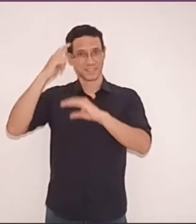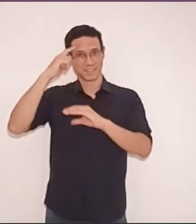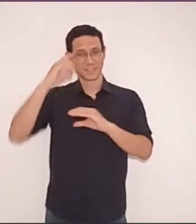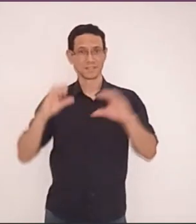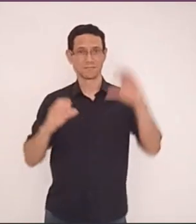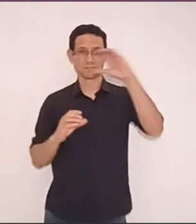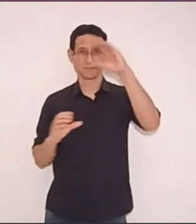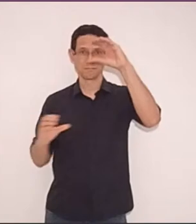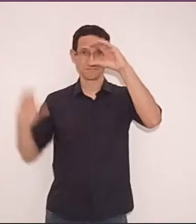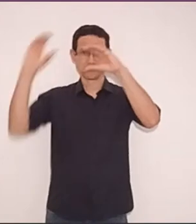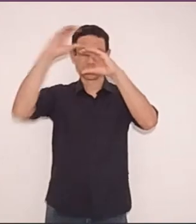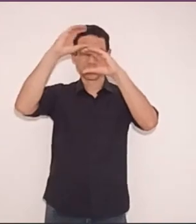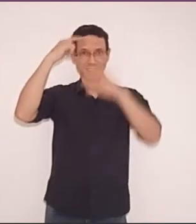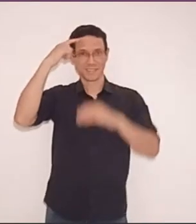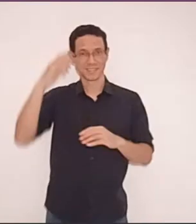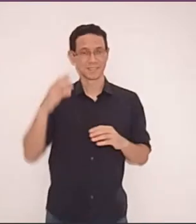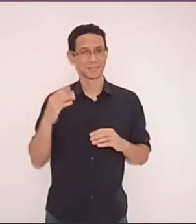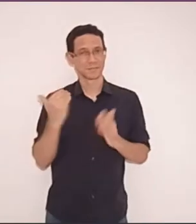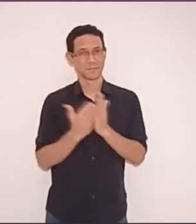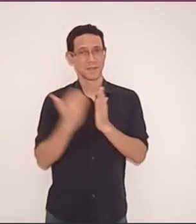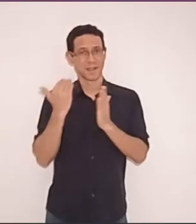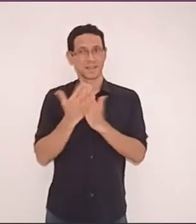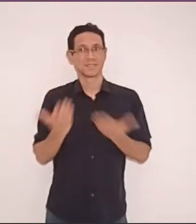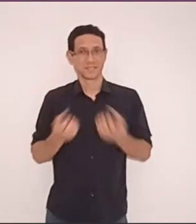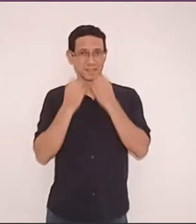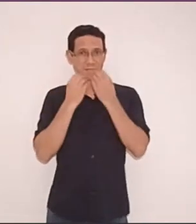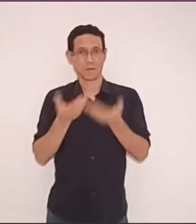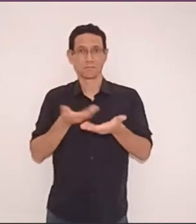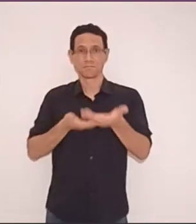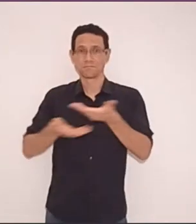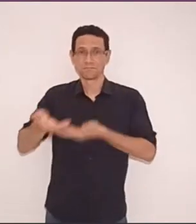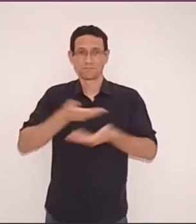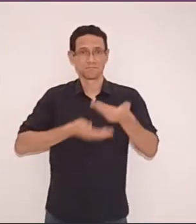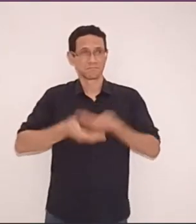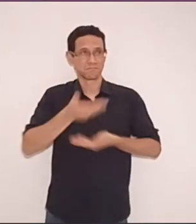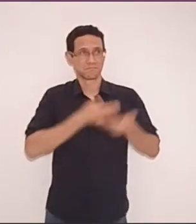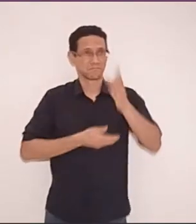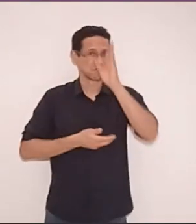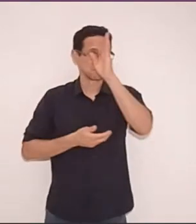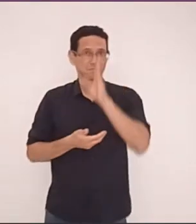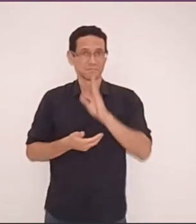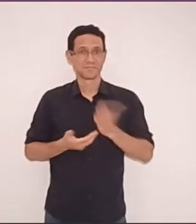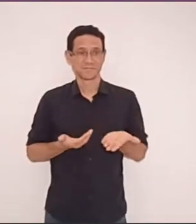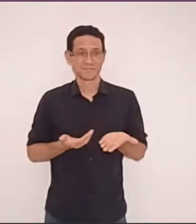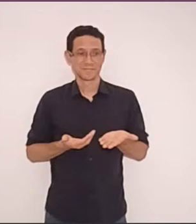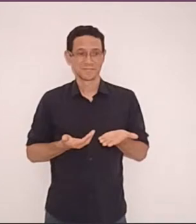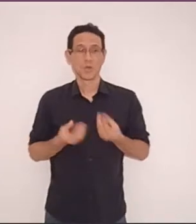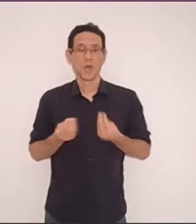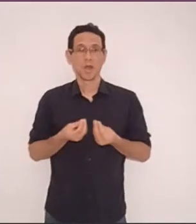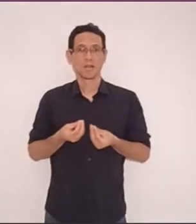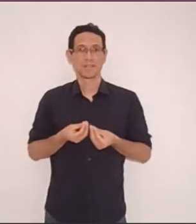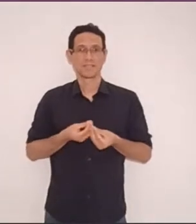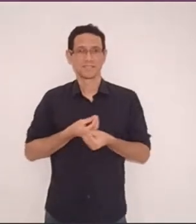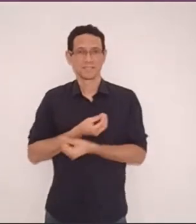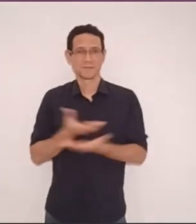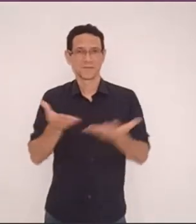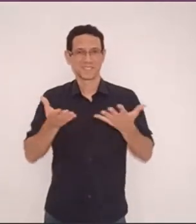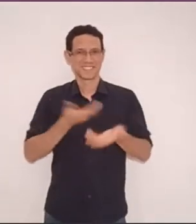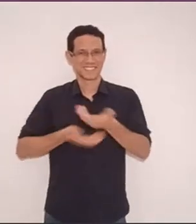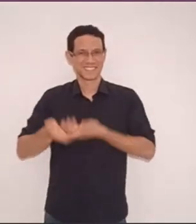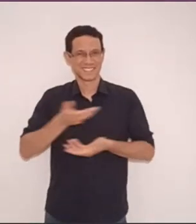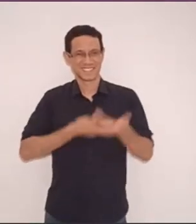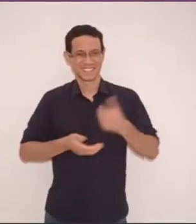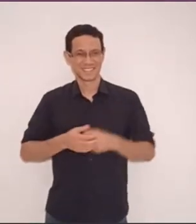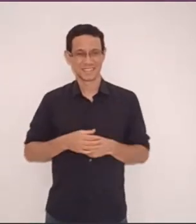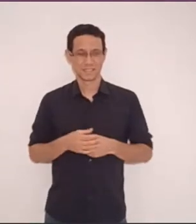sabia mas eu não procurei saber que tá muito famosa com ele nós estamos trocando tocando cabelo si só não sabe eu não deixo